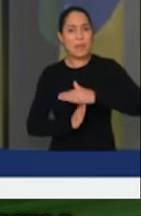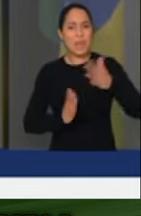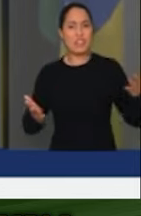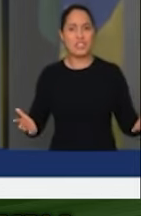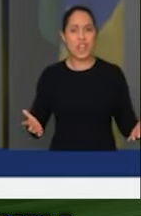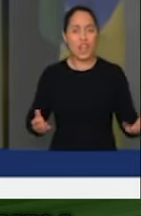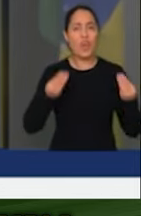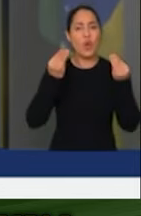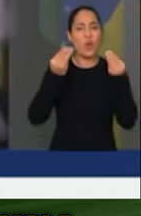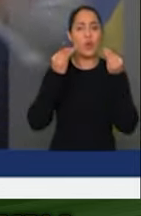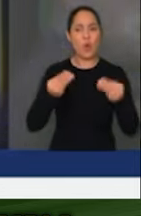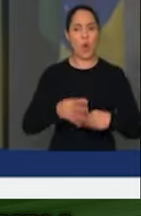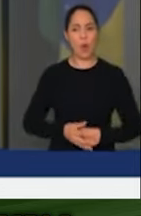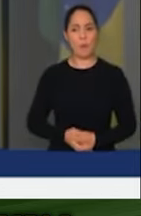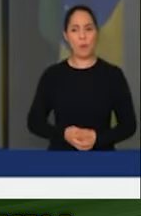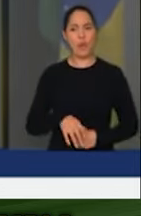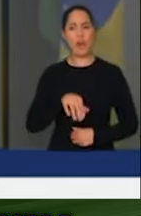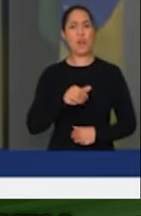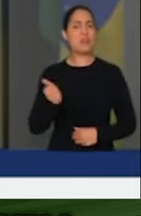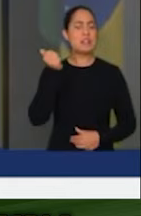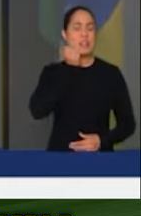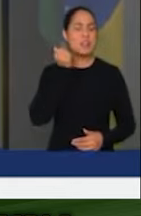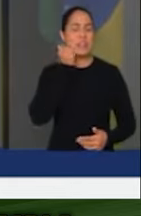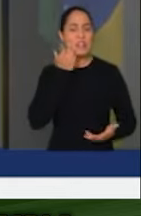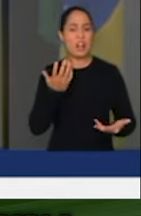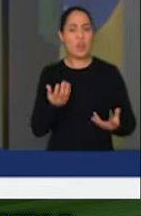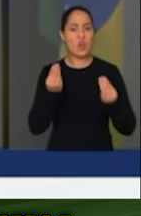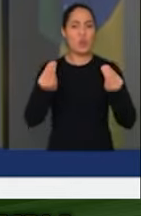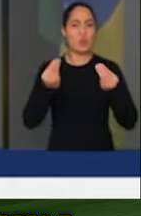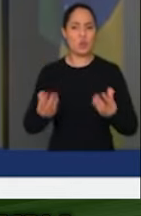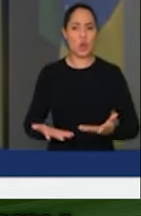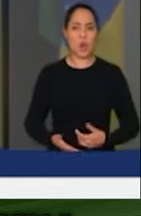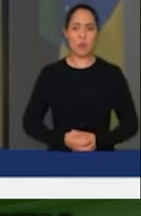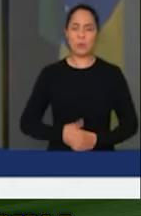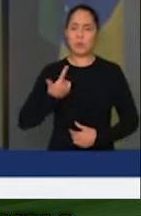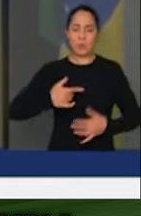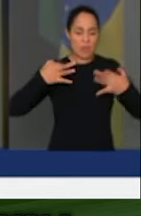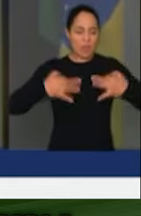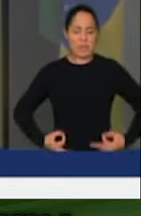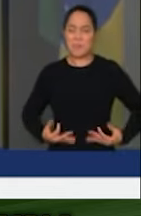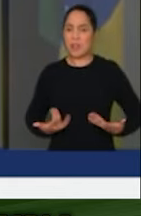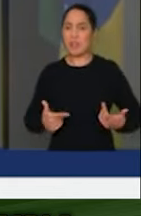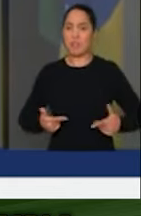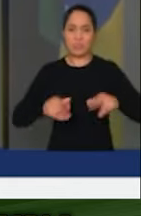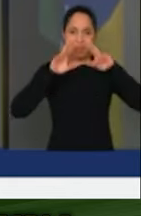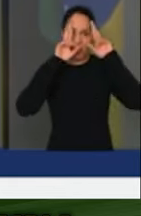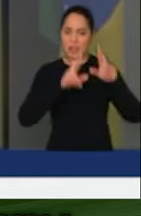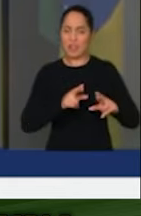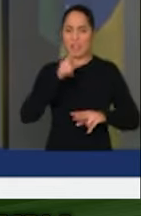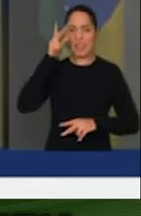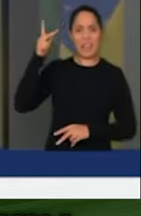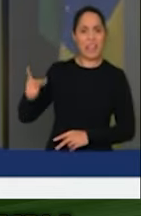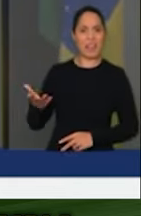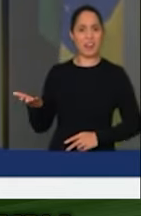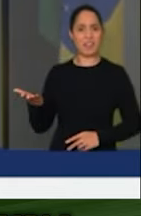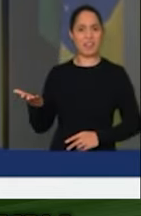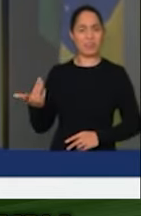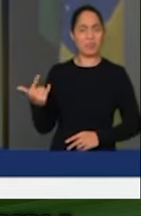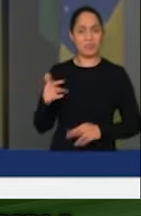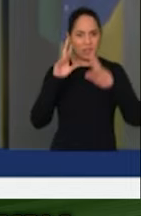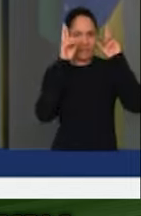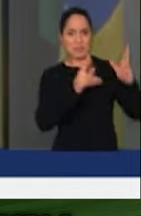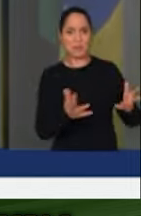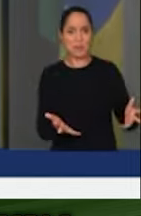de caráter, não tem limite para falta de escrúpulos desse cidadão que, na verdade,